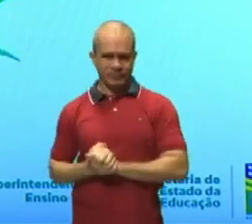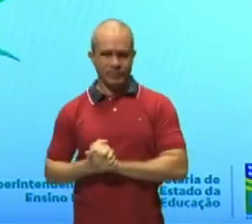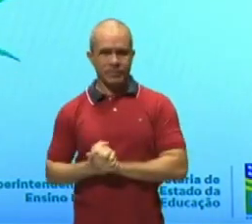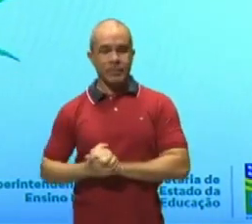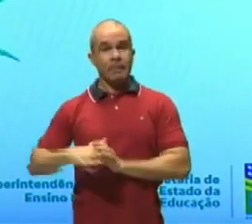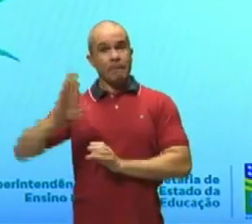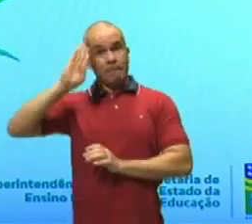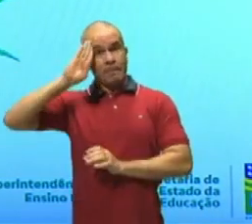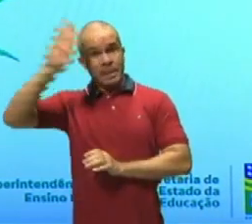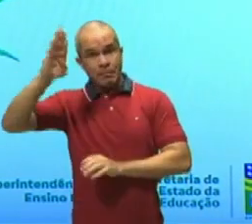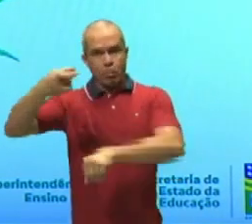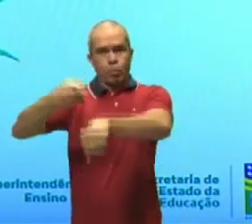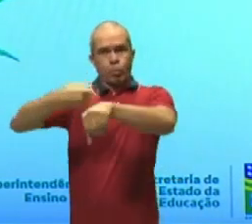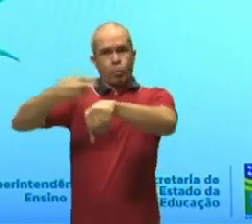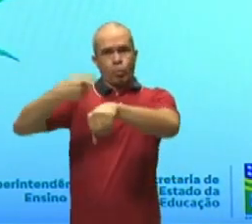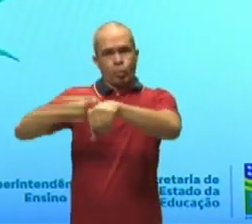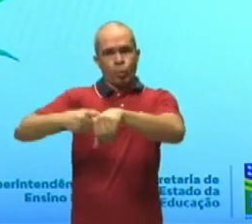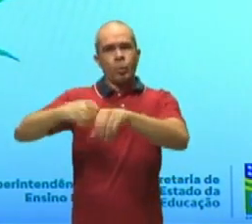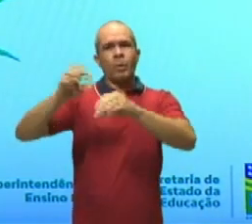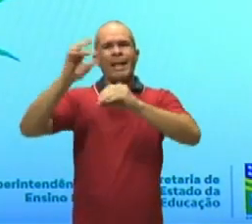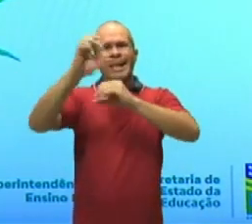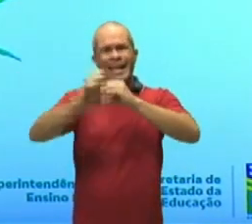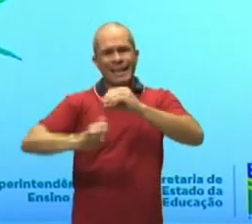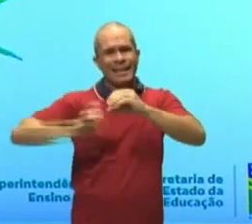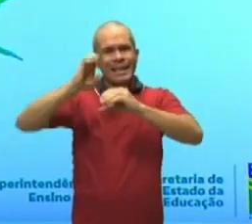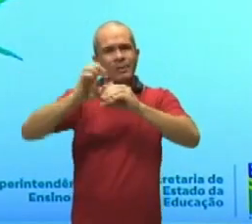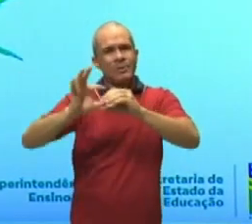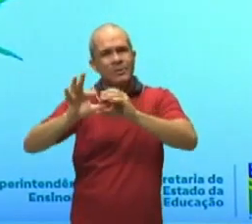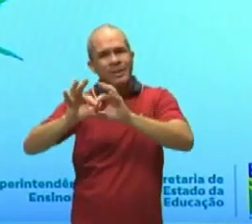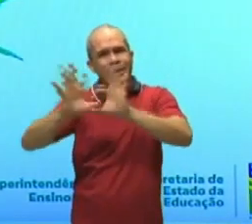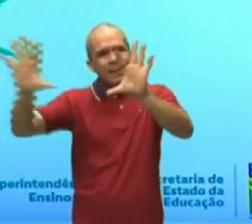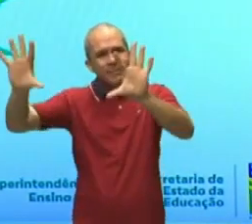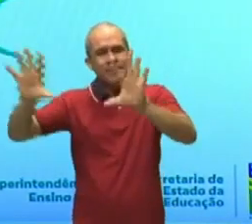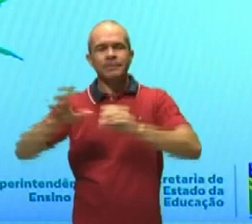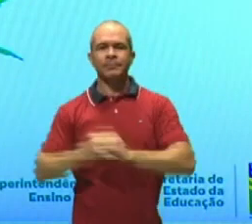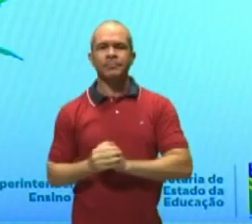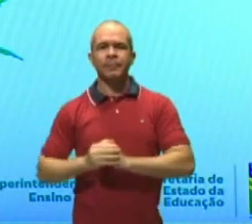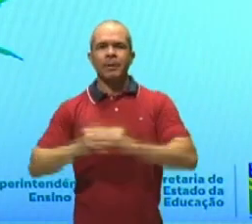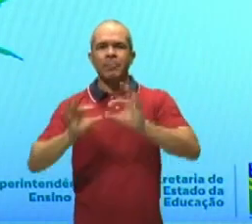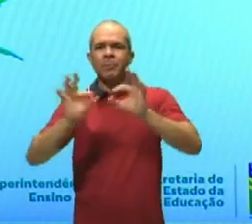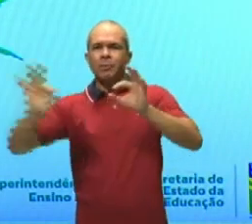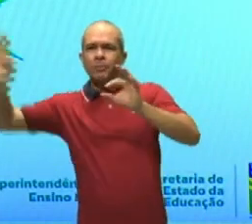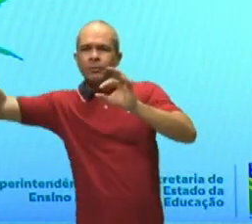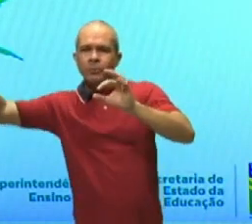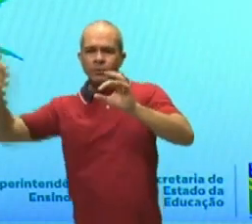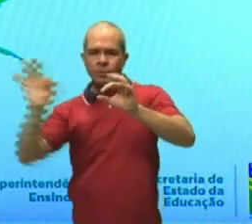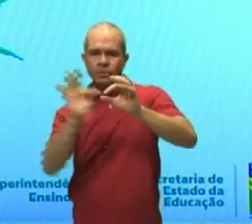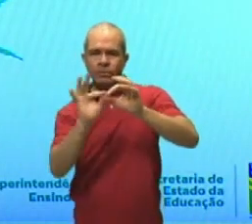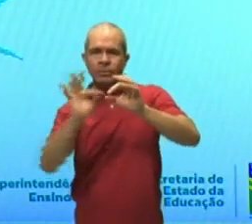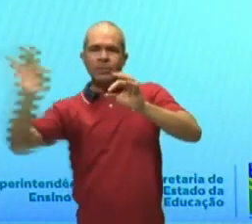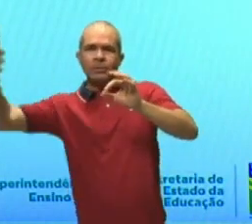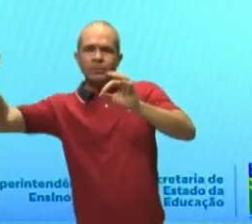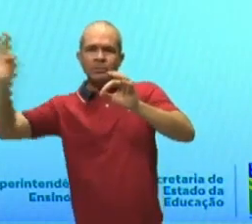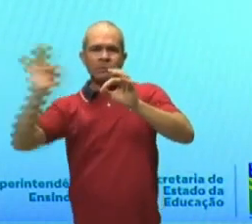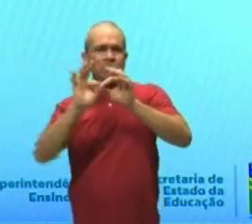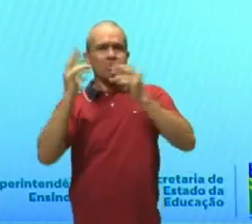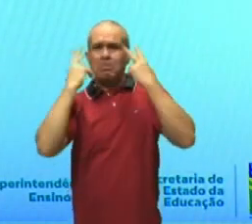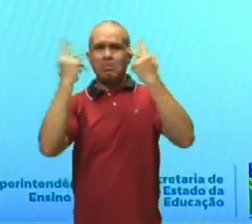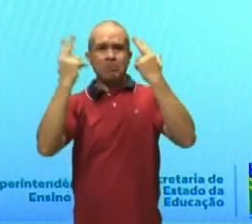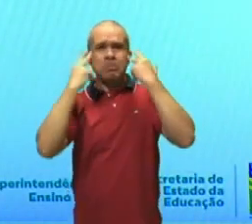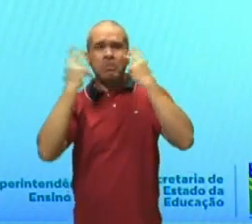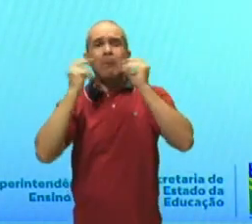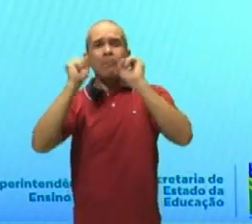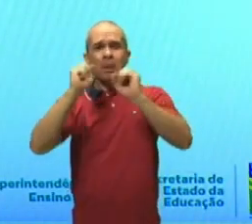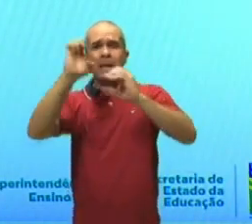nos sólidos. E aí eu observo, mas essa movimentação de saída e voltar elétrons é comum. Então, esse elétron ele